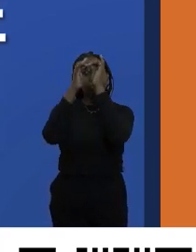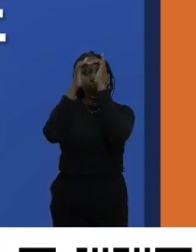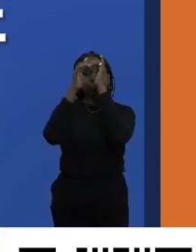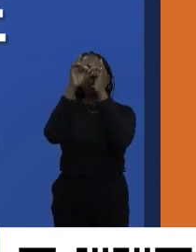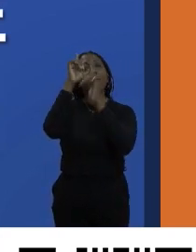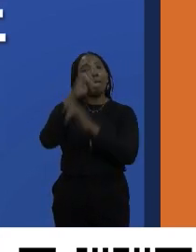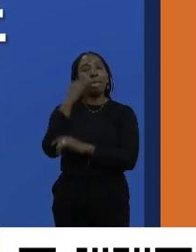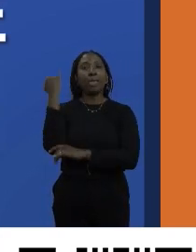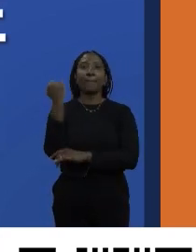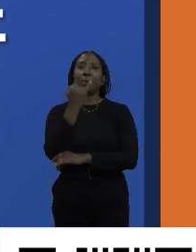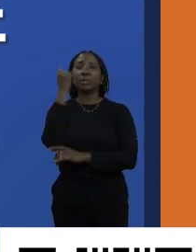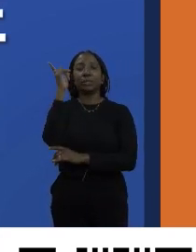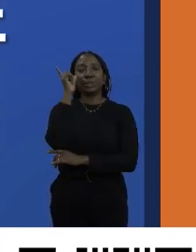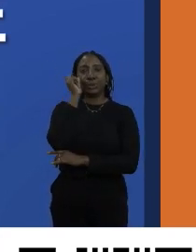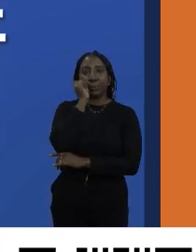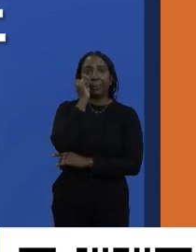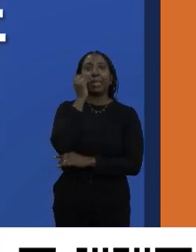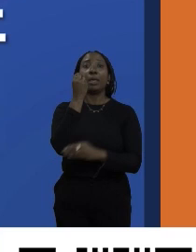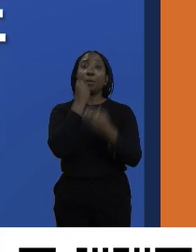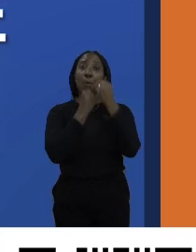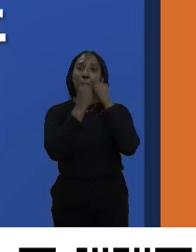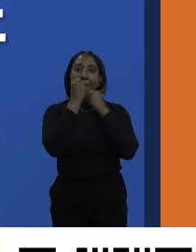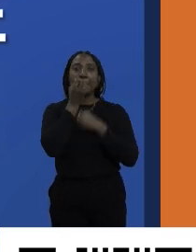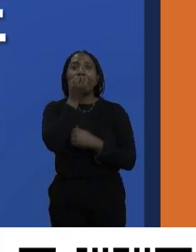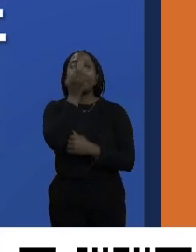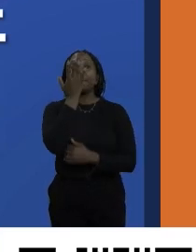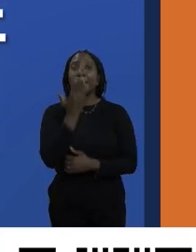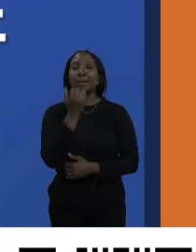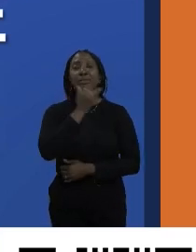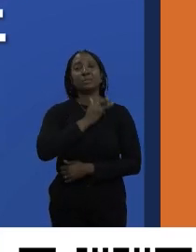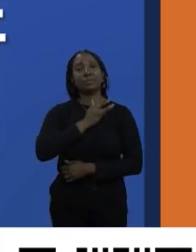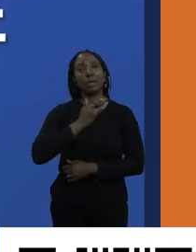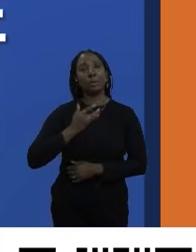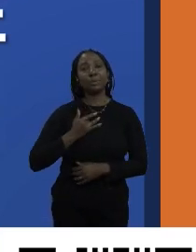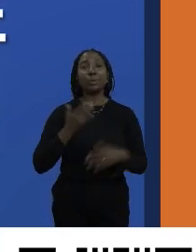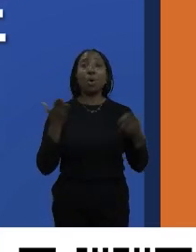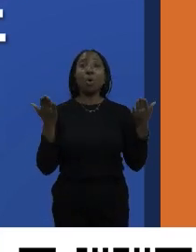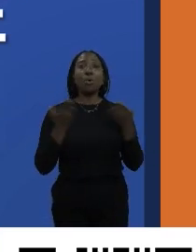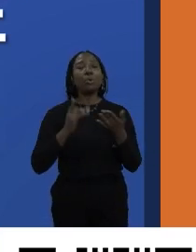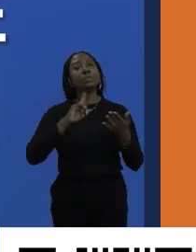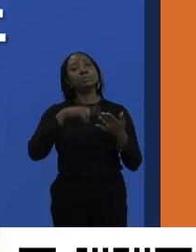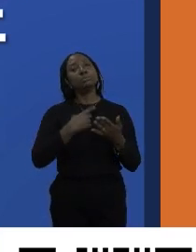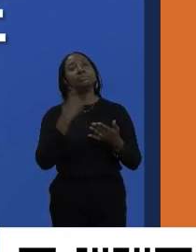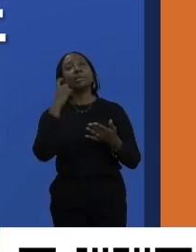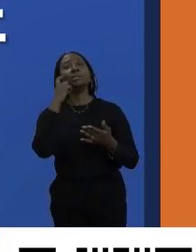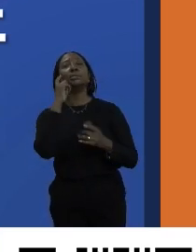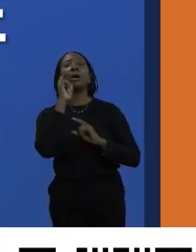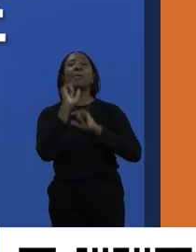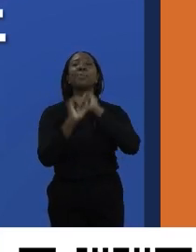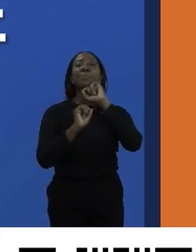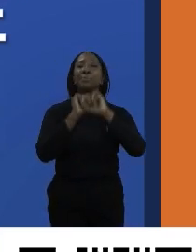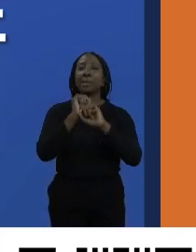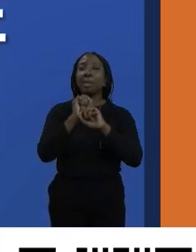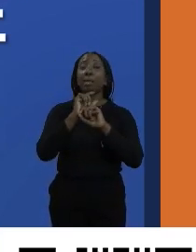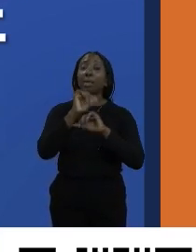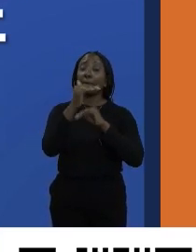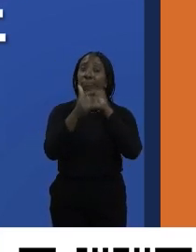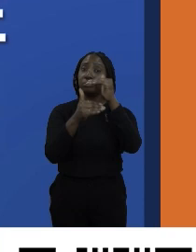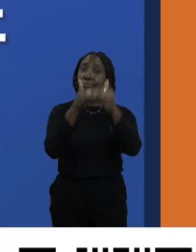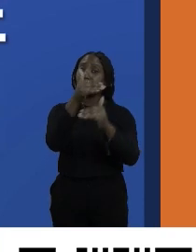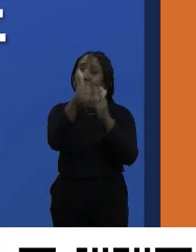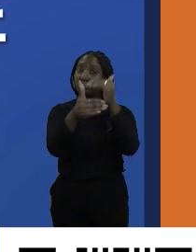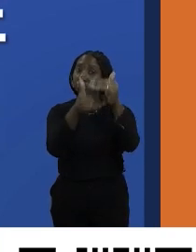importância para o sono, dê importância para a alimentação. Né? Hoje, a gente tem que pensar que ao longo do tempo isso faz uma diferença